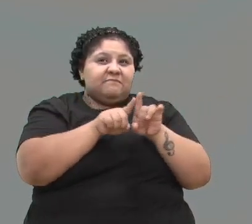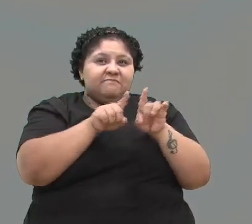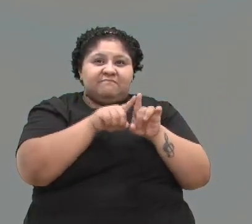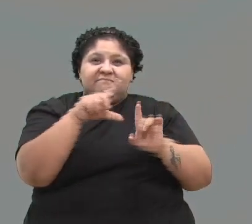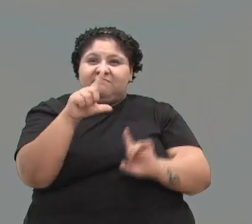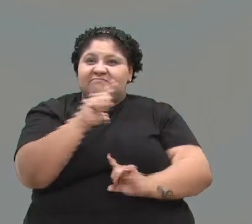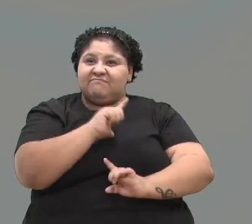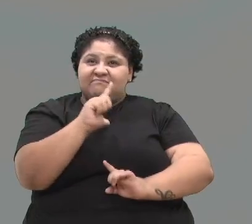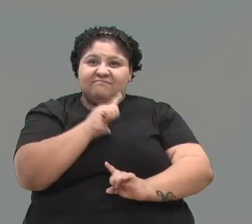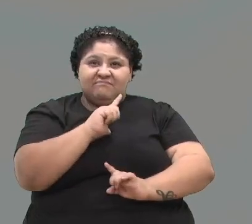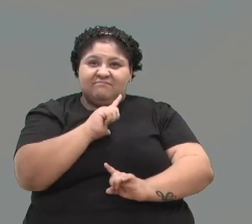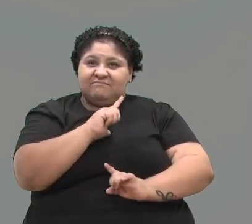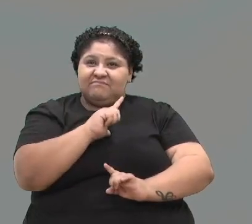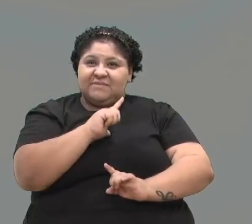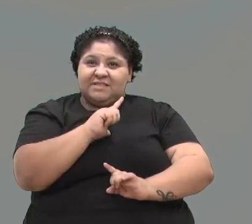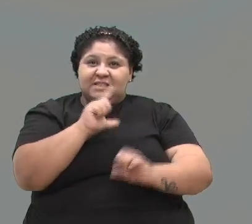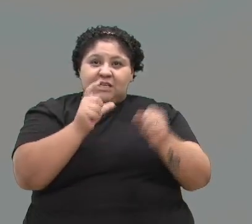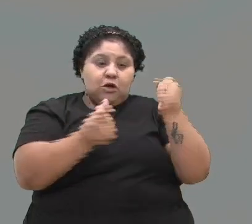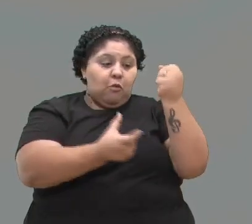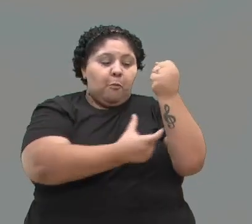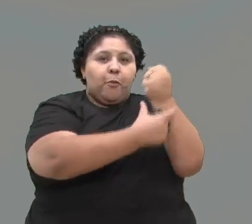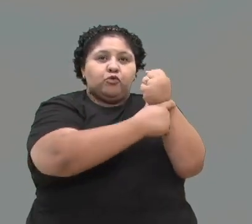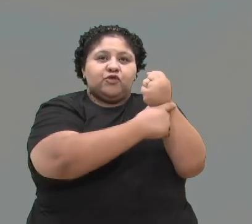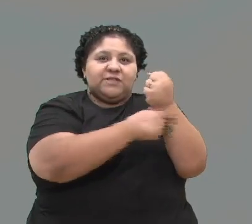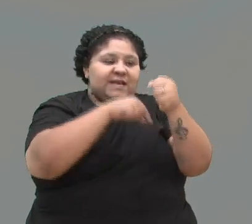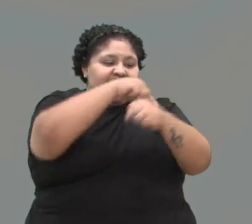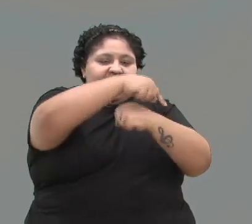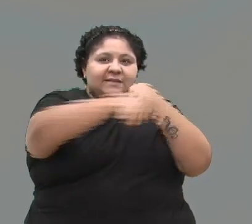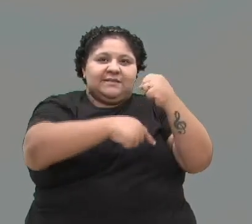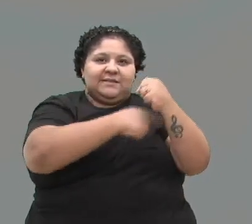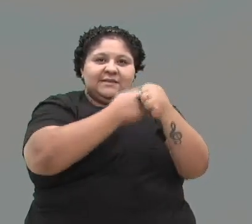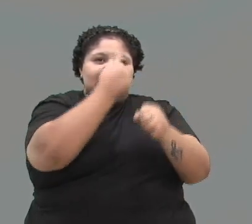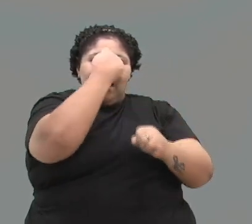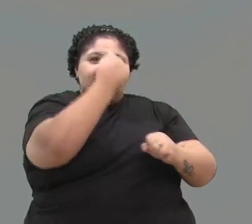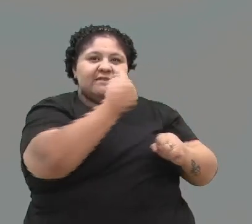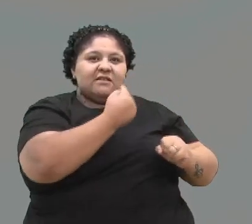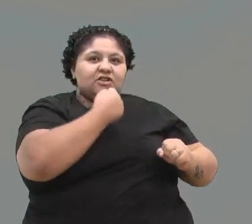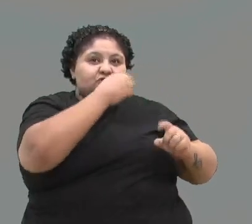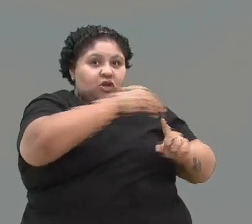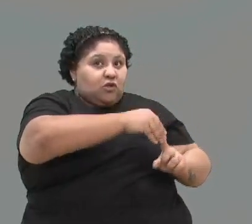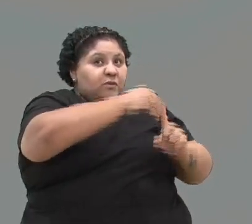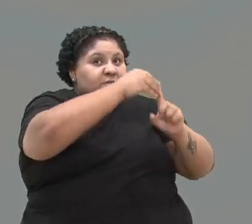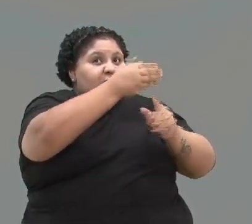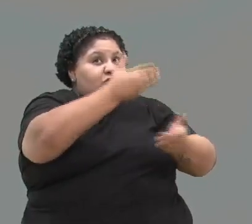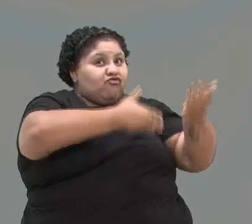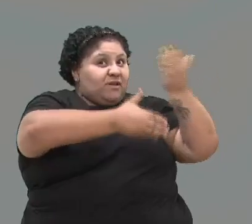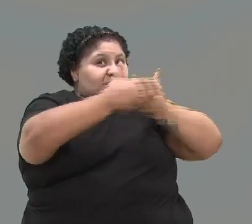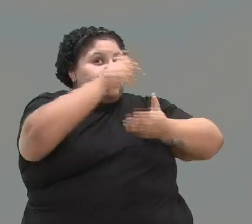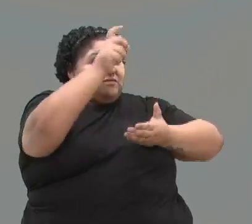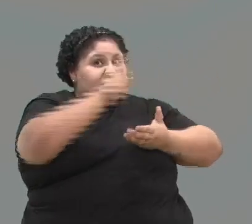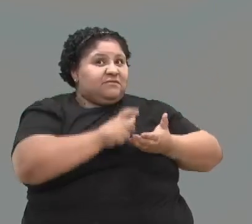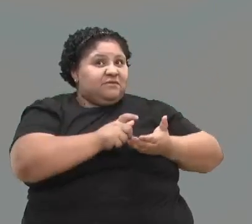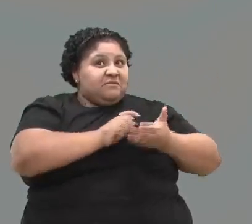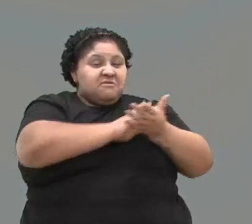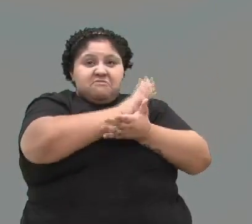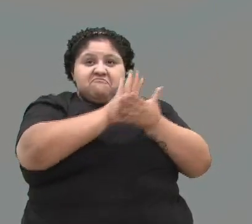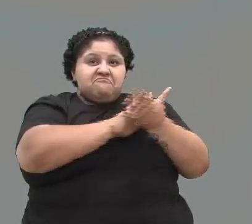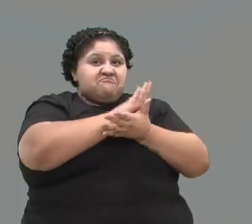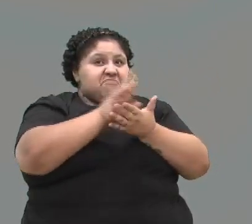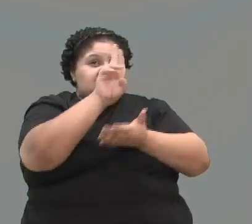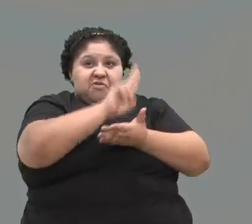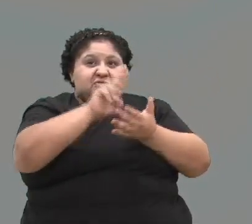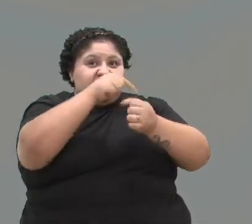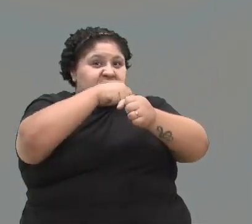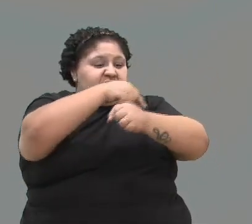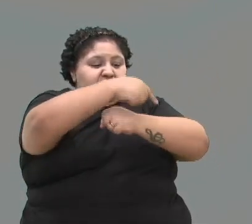existia pulseiras identificando a prioridade no atendimento dos pacientes. Ninguém com pulseira nenhuma,